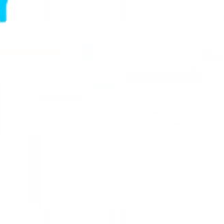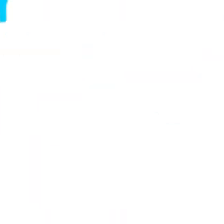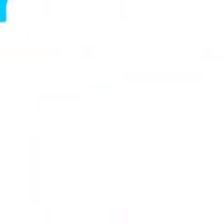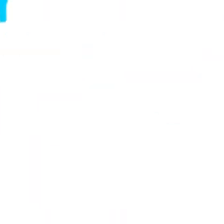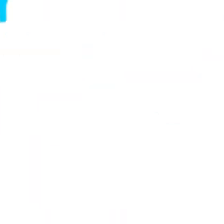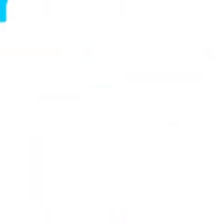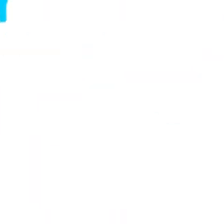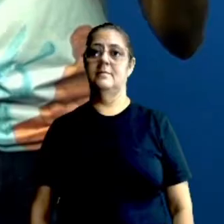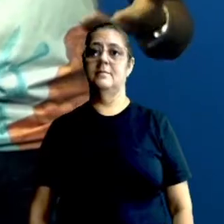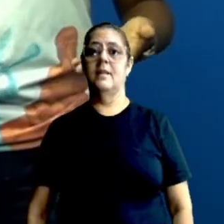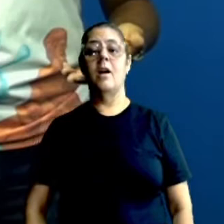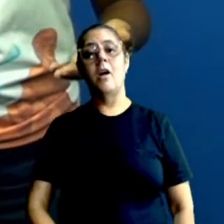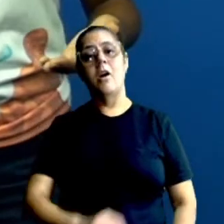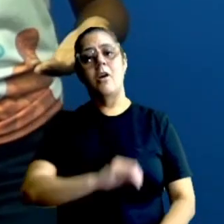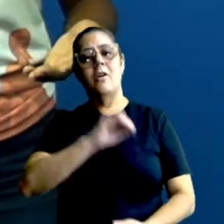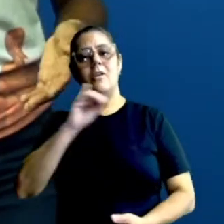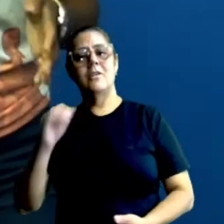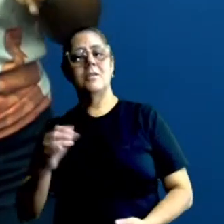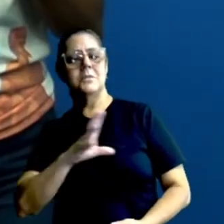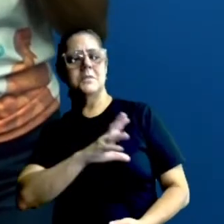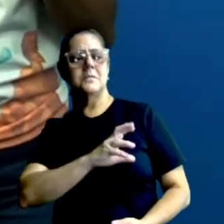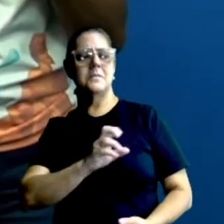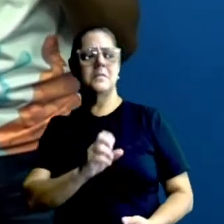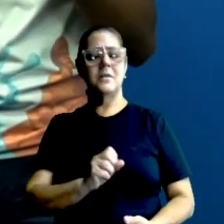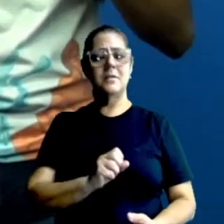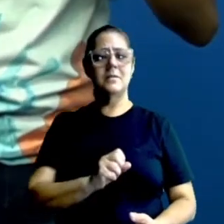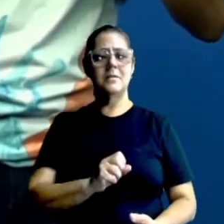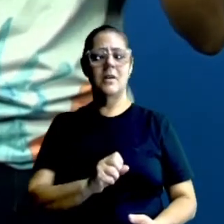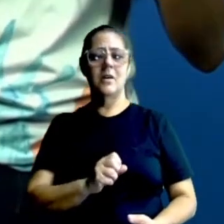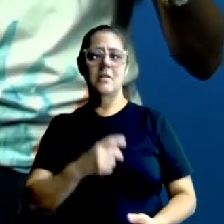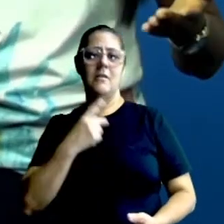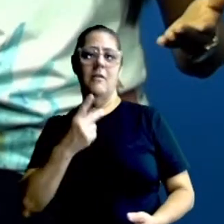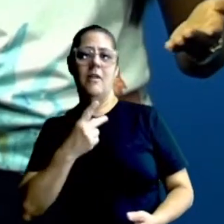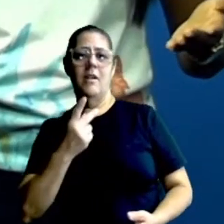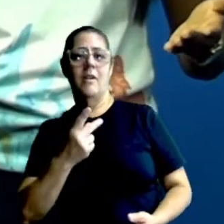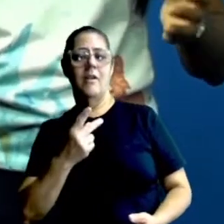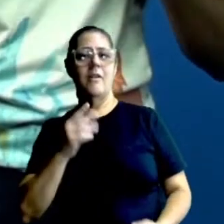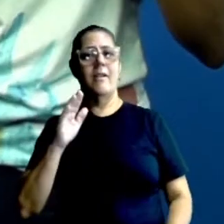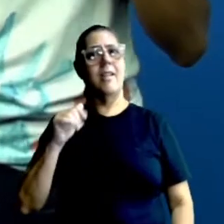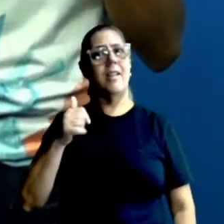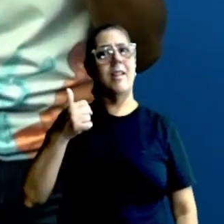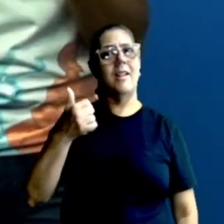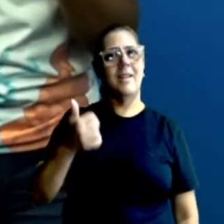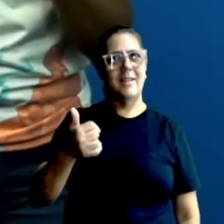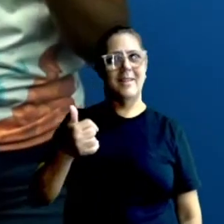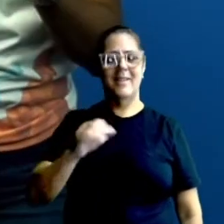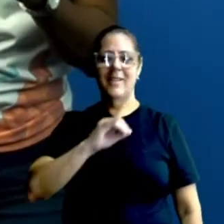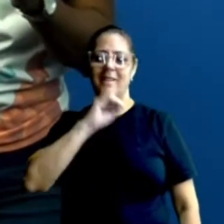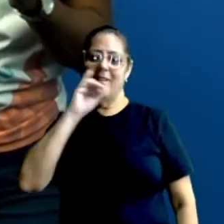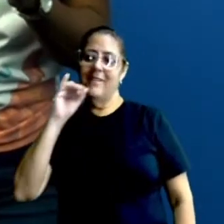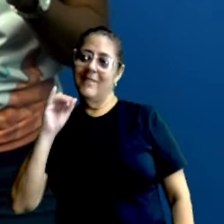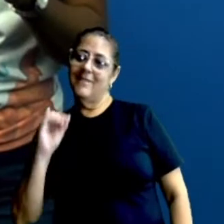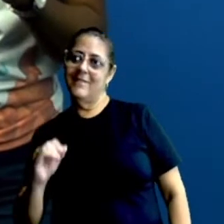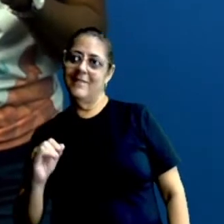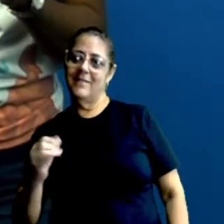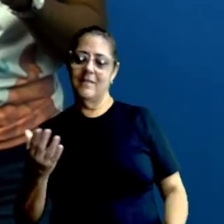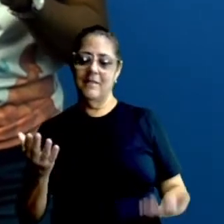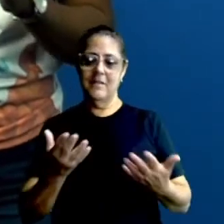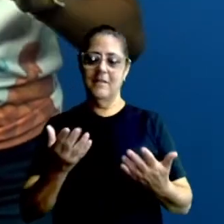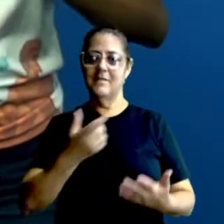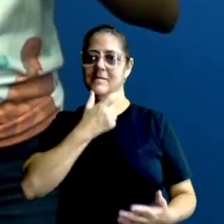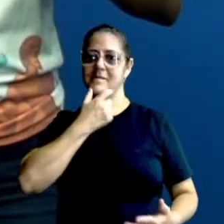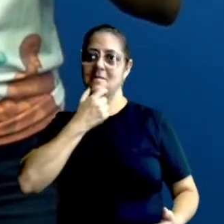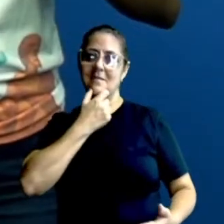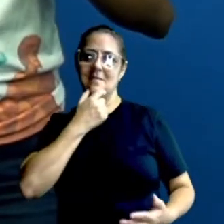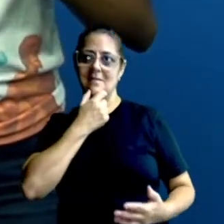o Olá amores como diz em inglês Hello Então vamos começar a nossa aula de